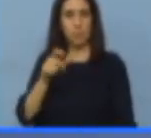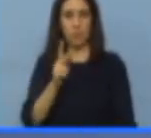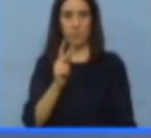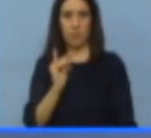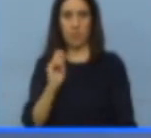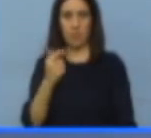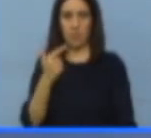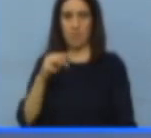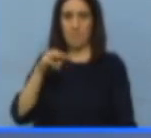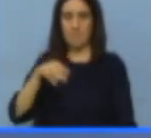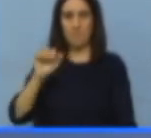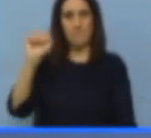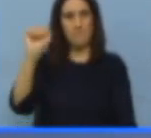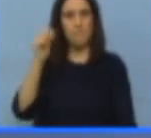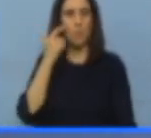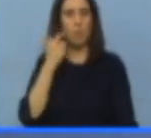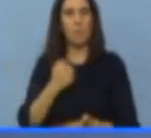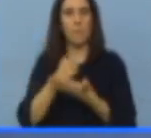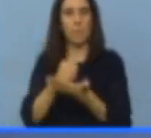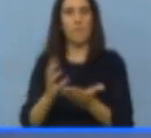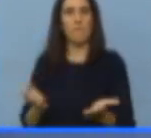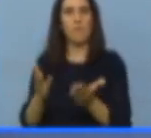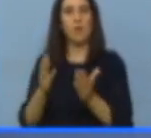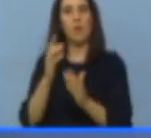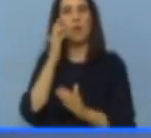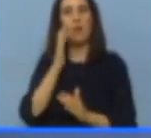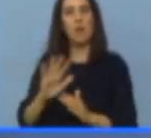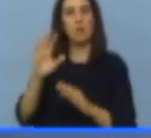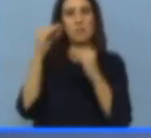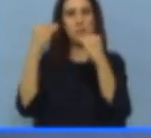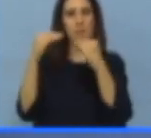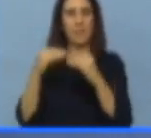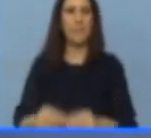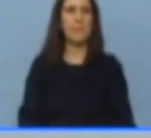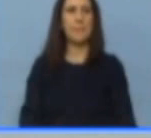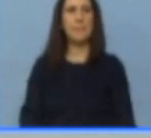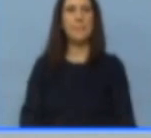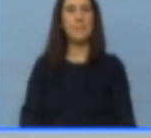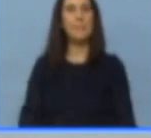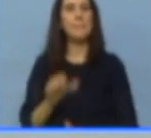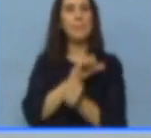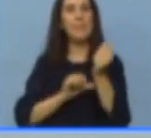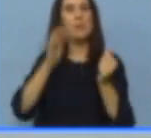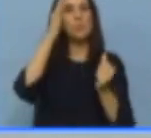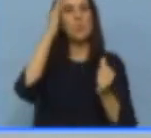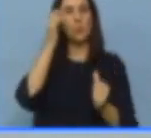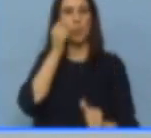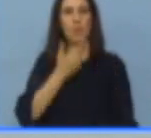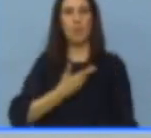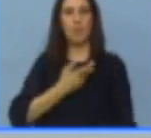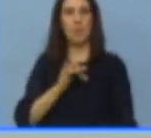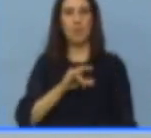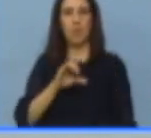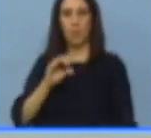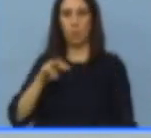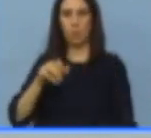vietnamitas consigamos dar esse contributo também à evangelização da Ásia. Regressemos a esse sonho de Daniel Comboni de salvar a África com